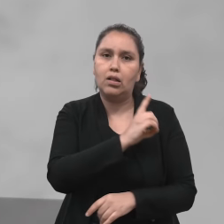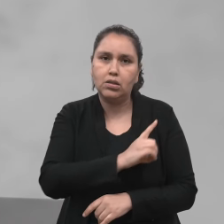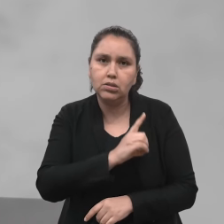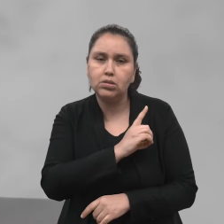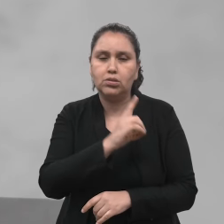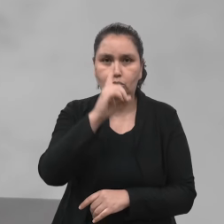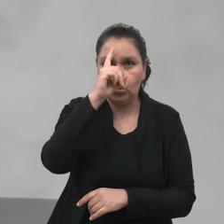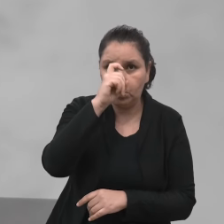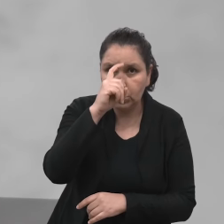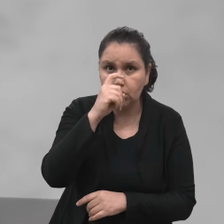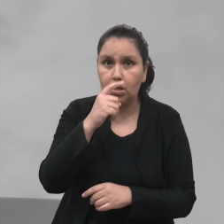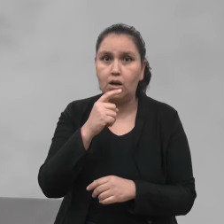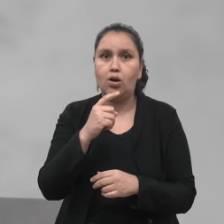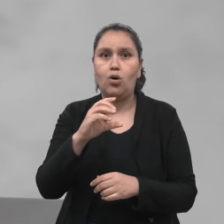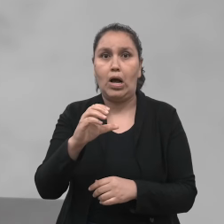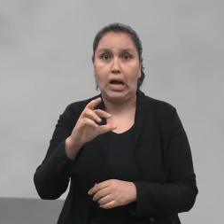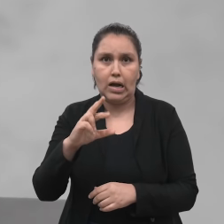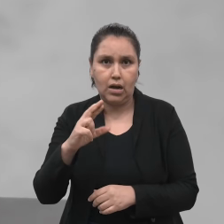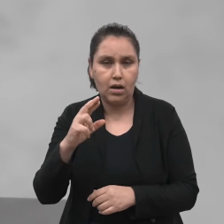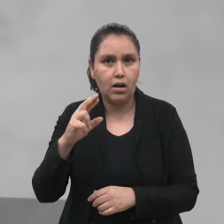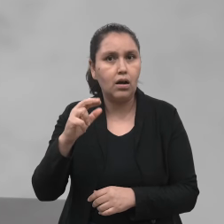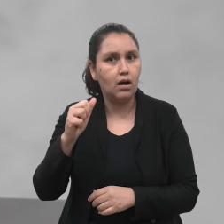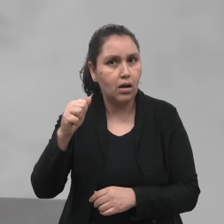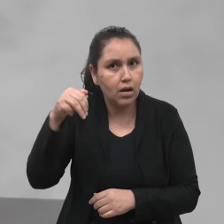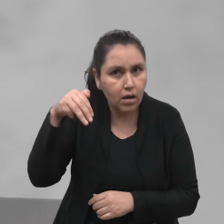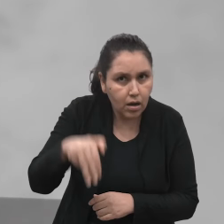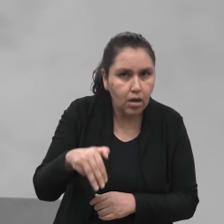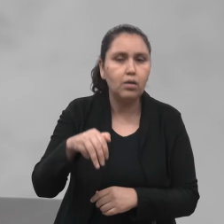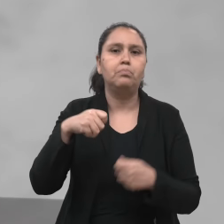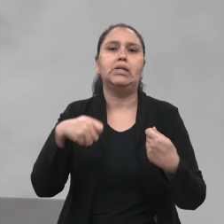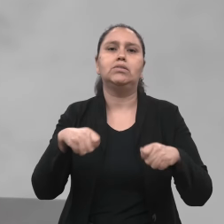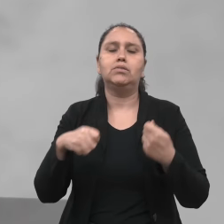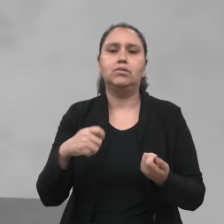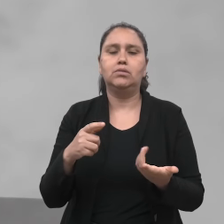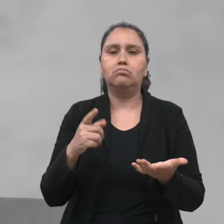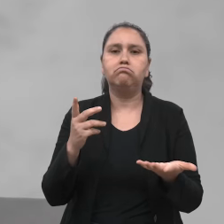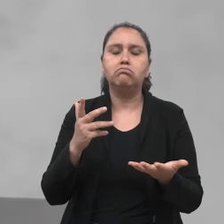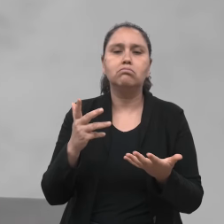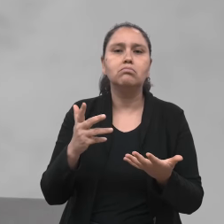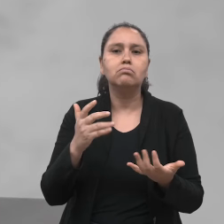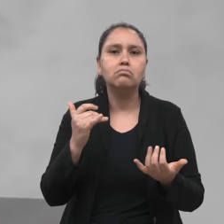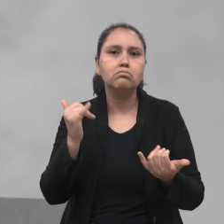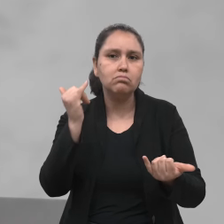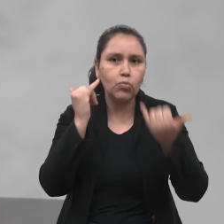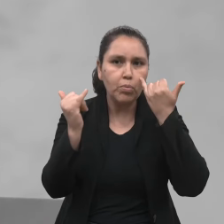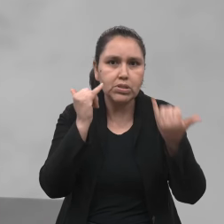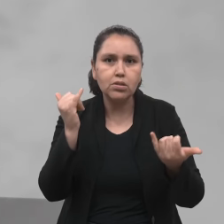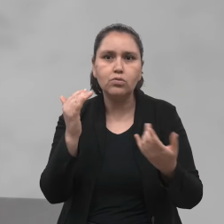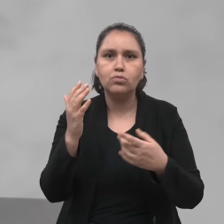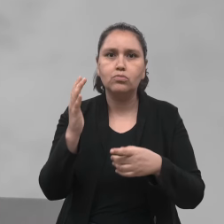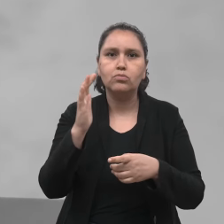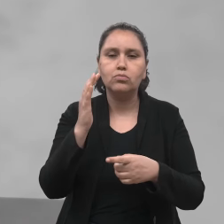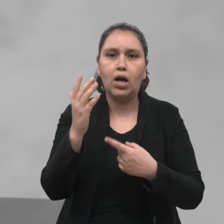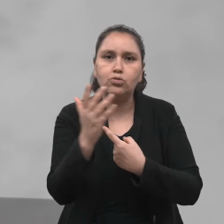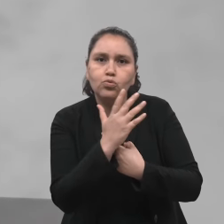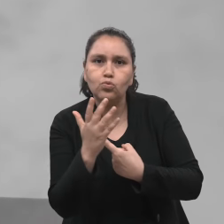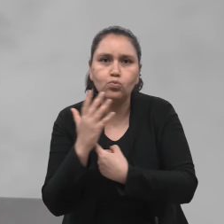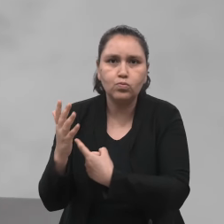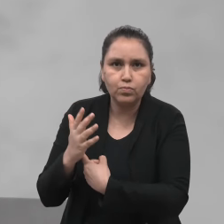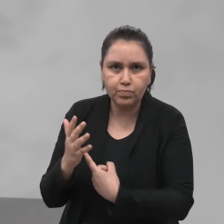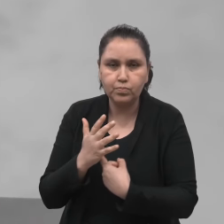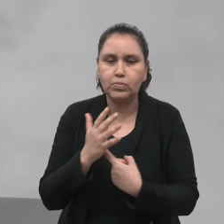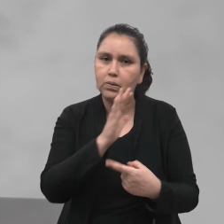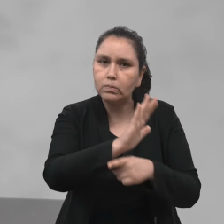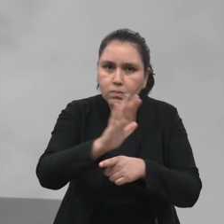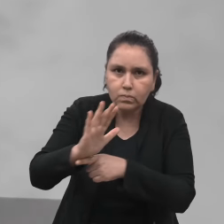crianças, delegacia, hospital, enfim, a gente CRAM, a gente precisa ir para a rede para poder buscar auxílio para pensar em como sair dessa relação, porque quando